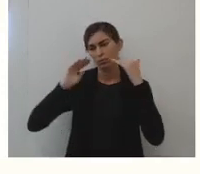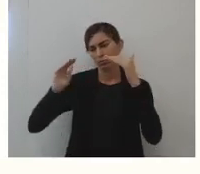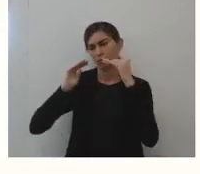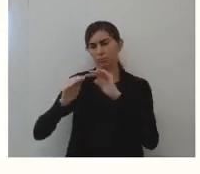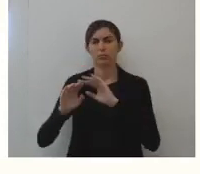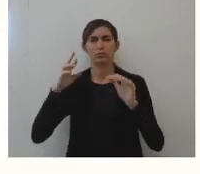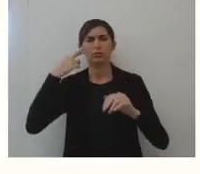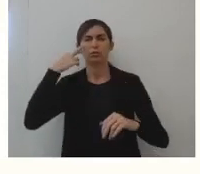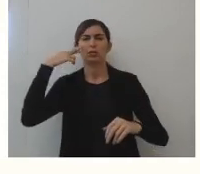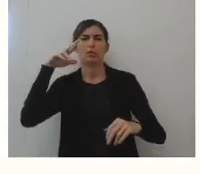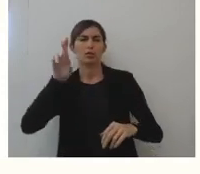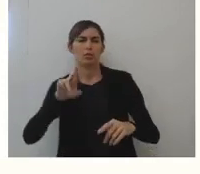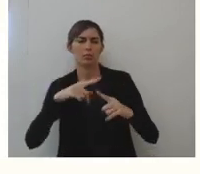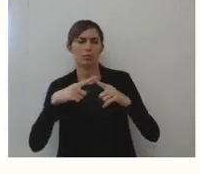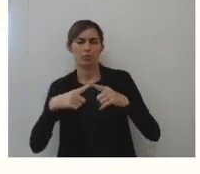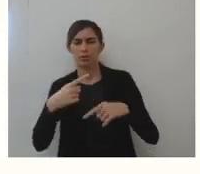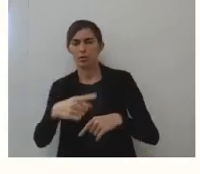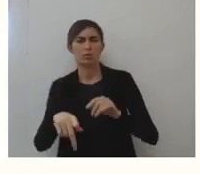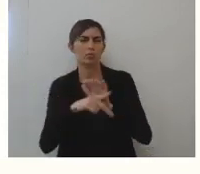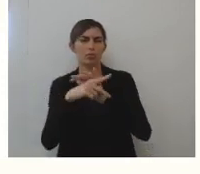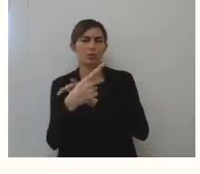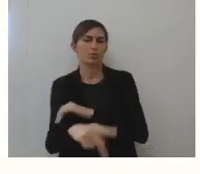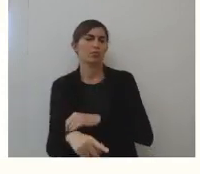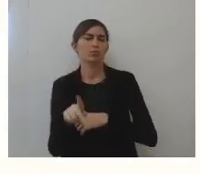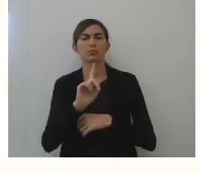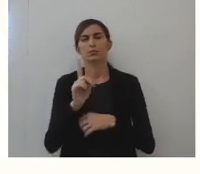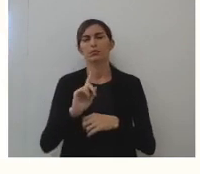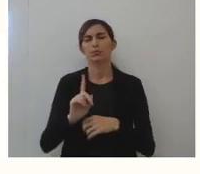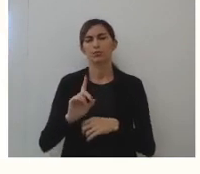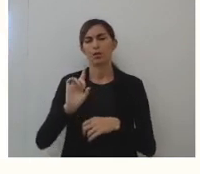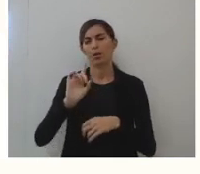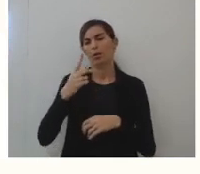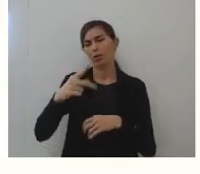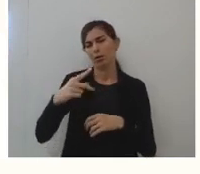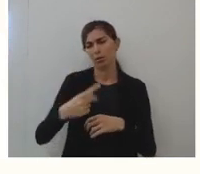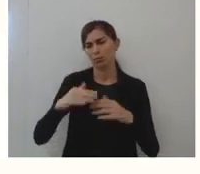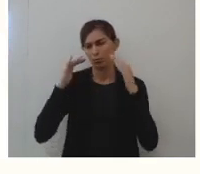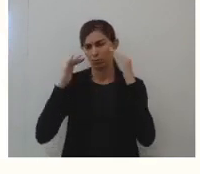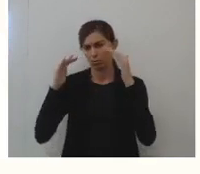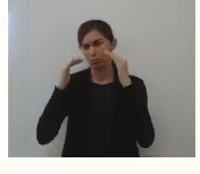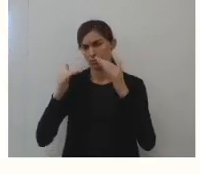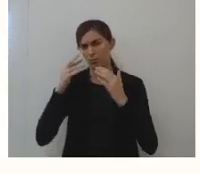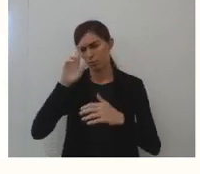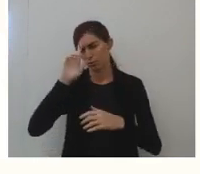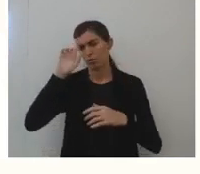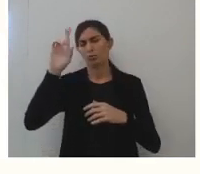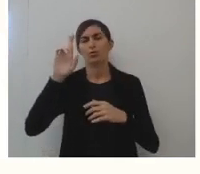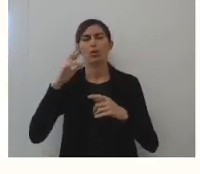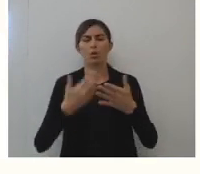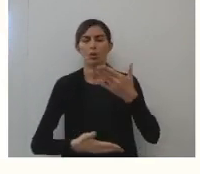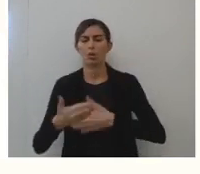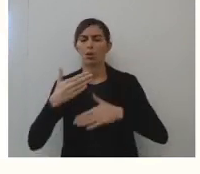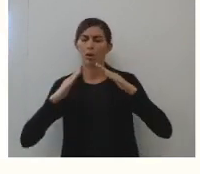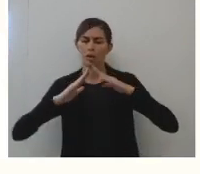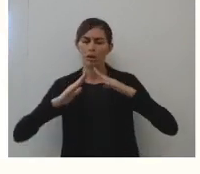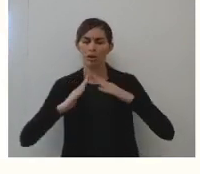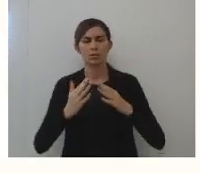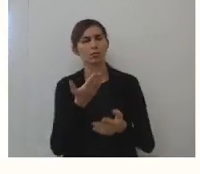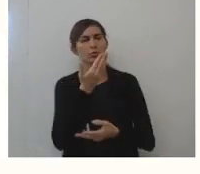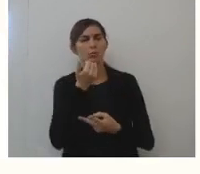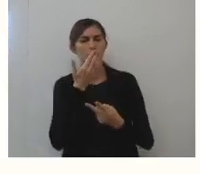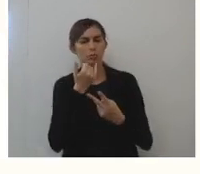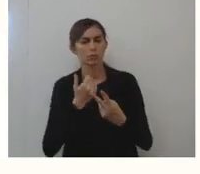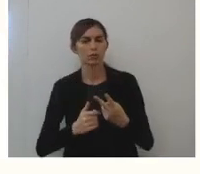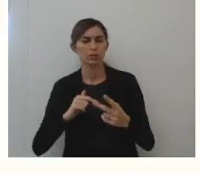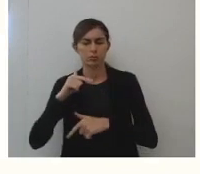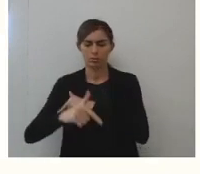seus senhores, pois eles não eram propriedade deles. Eles serviam os seus senhores em troca de casa e comida